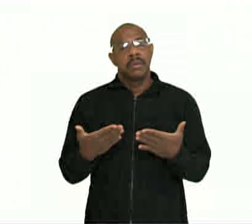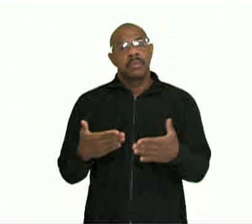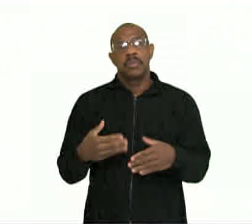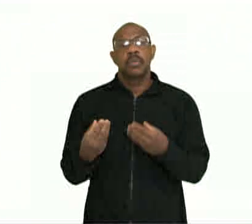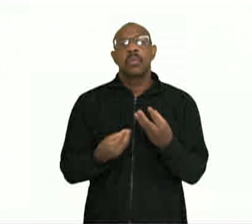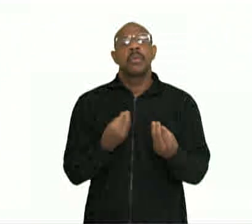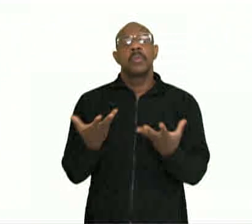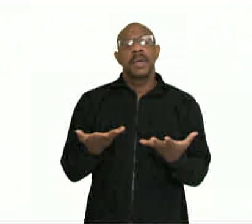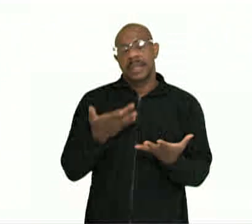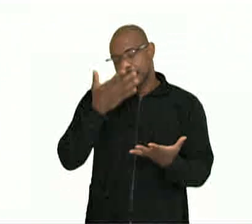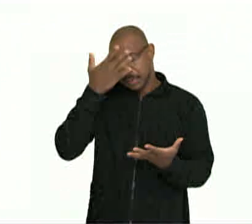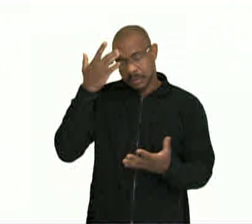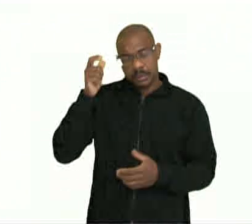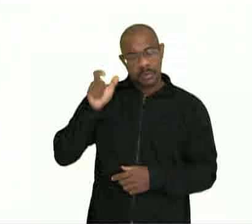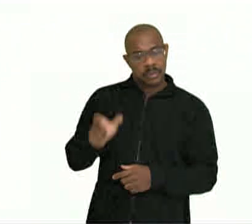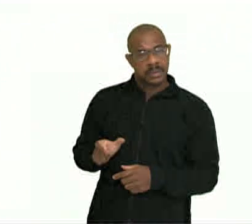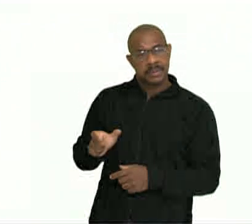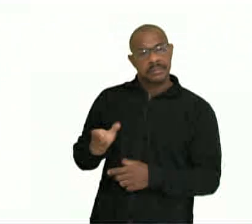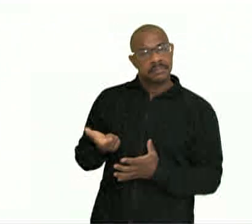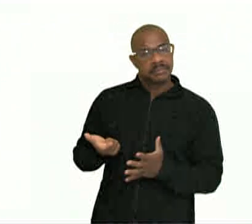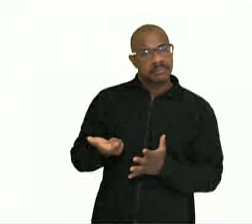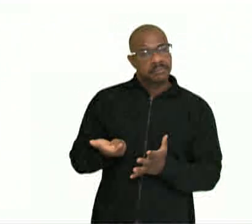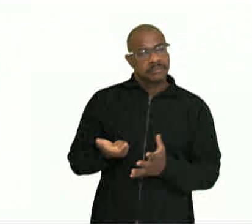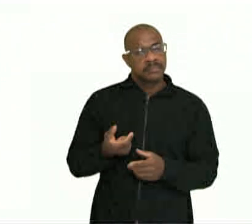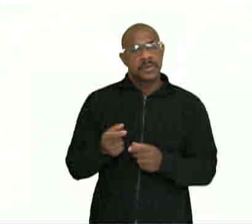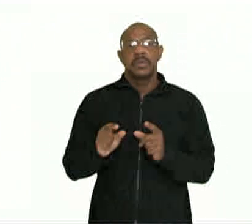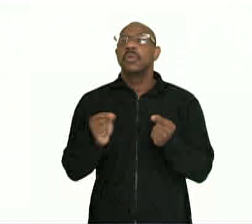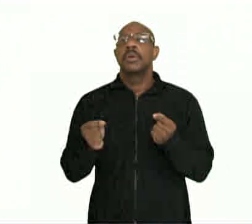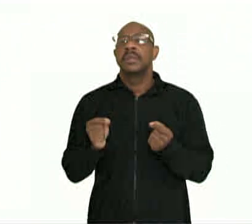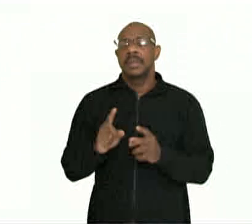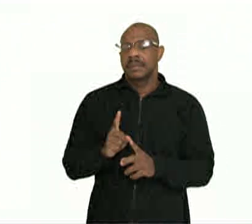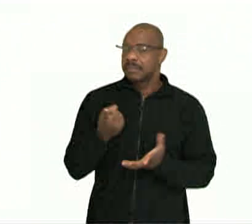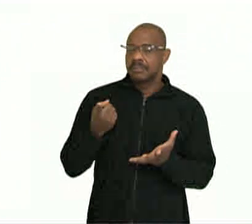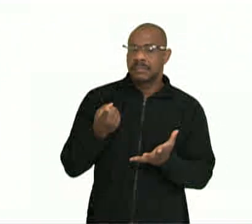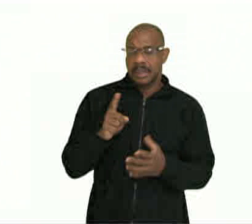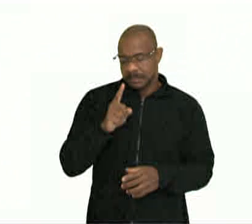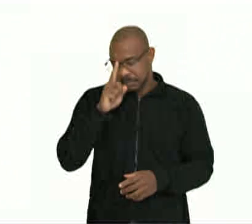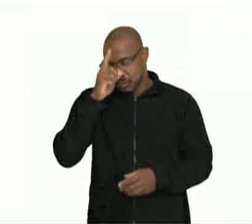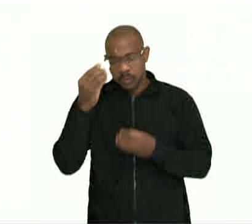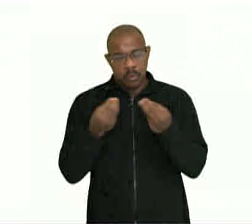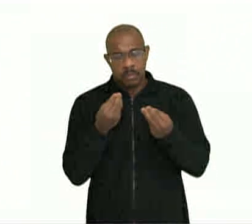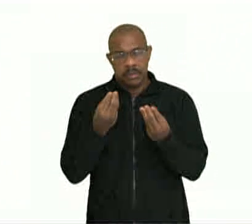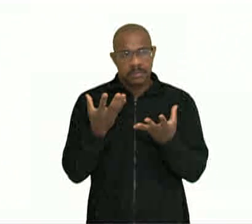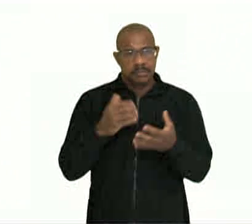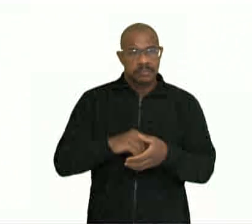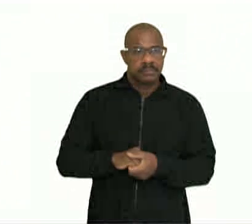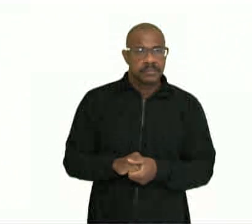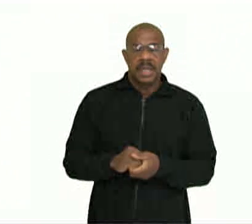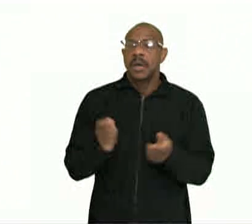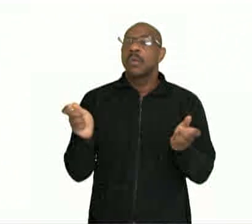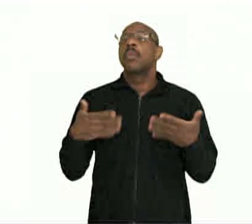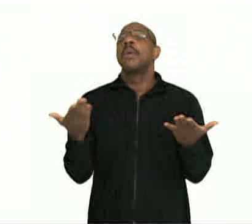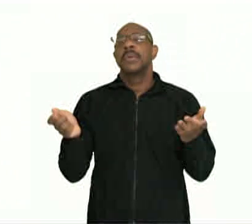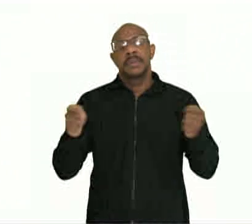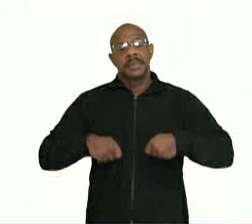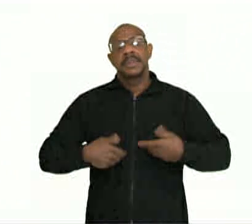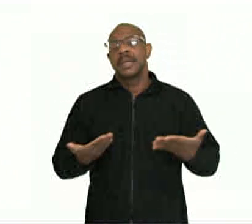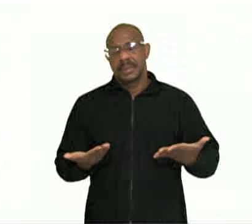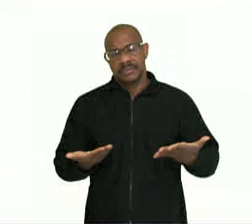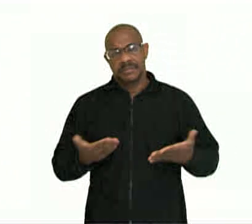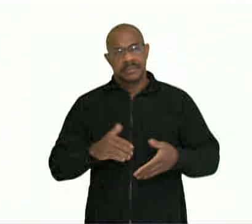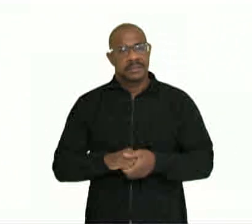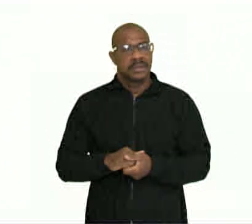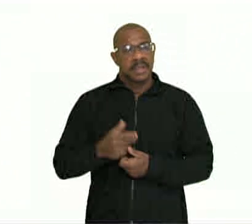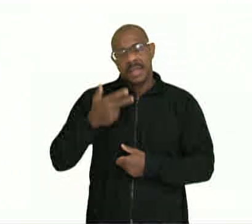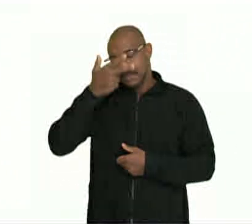interlocutores dessa reportagem, né? Então, quais foram as hipóteses levantadas? Dentre várias possibilidades, seriam das pessoas